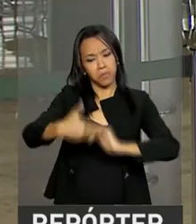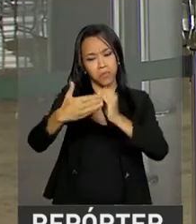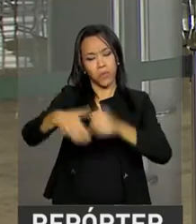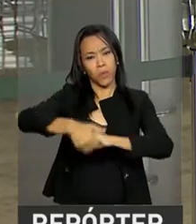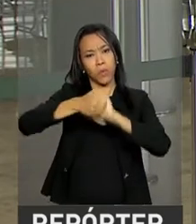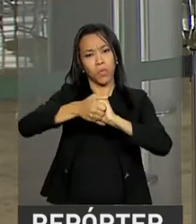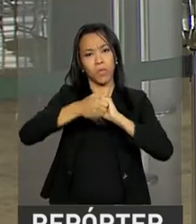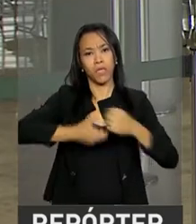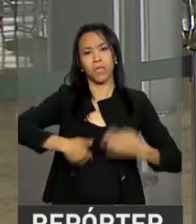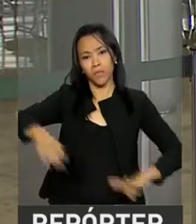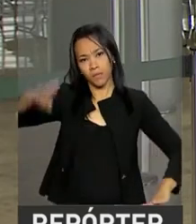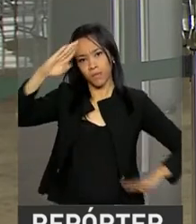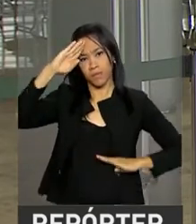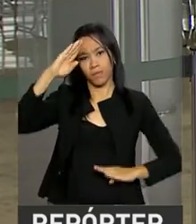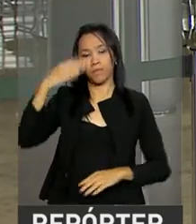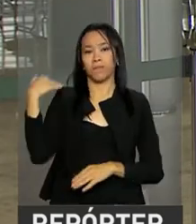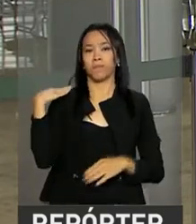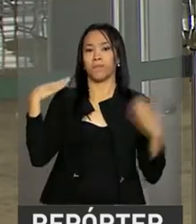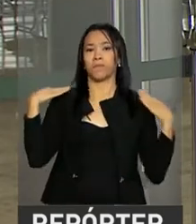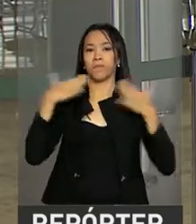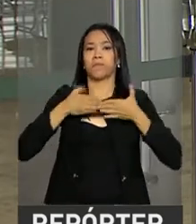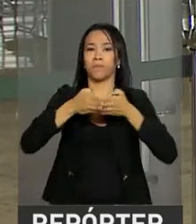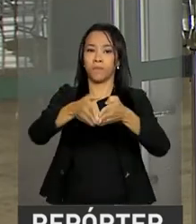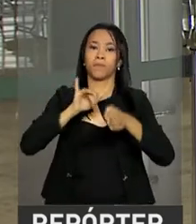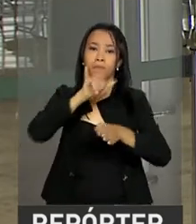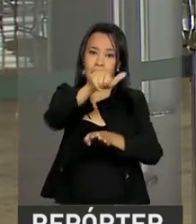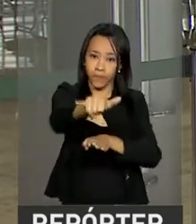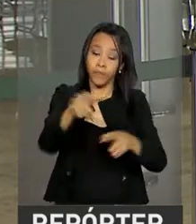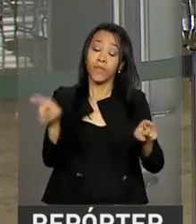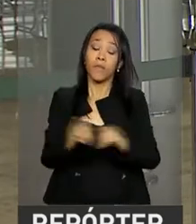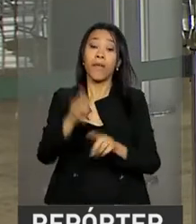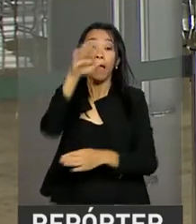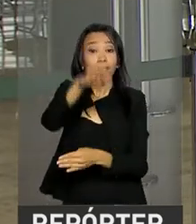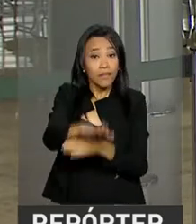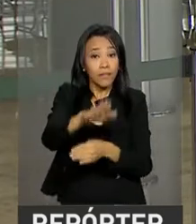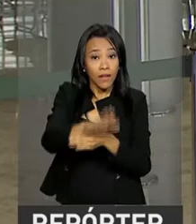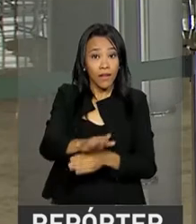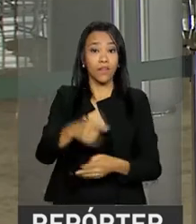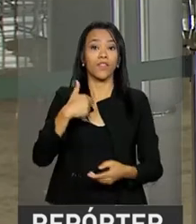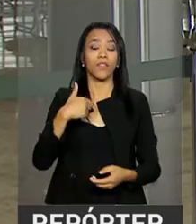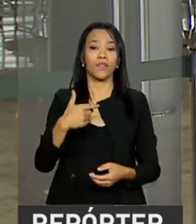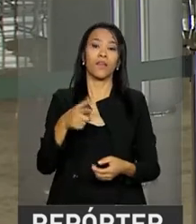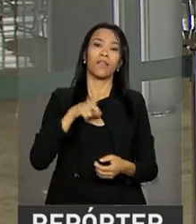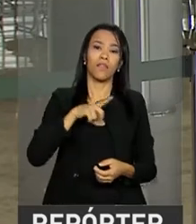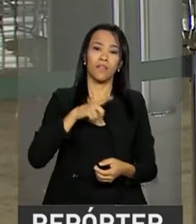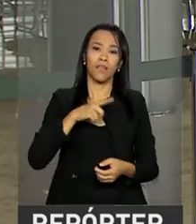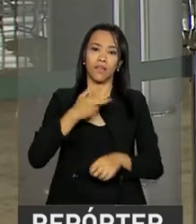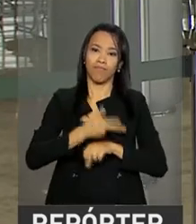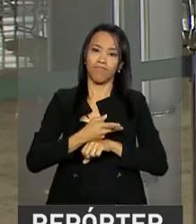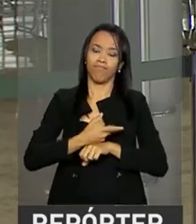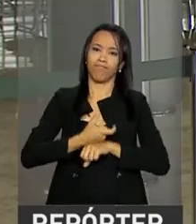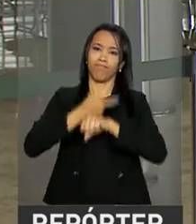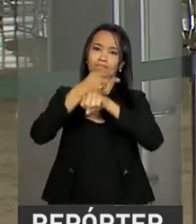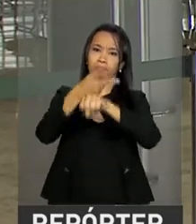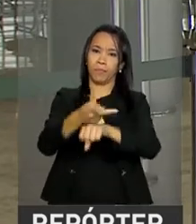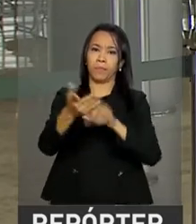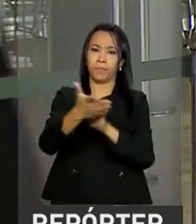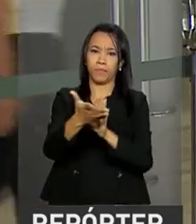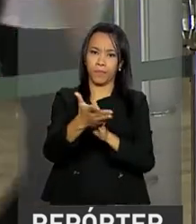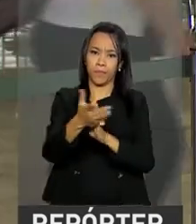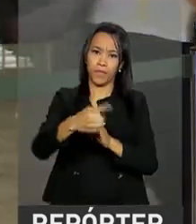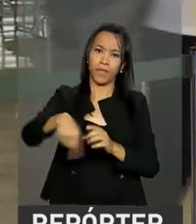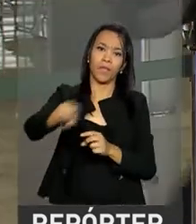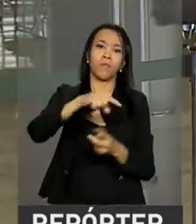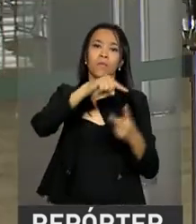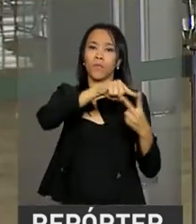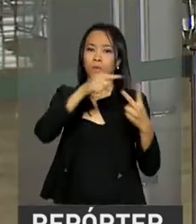oficiais generais das forças armadas e à tarde novamente aqui no palácio ele entrega a ordem rio a ordem de rio branco ea